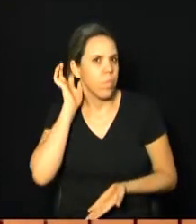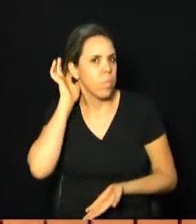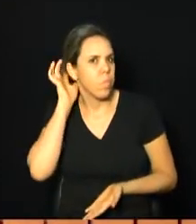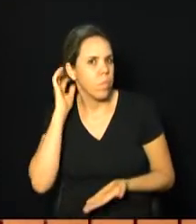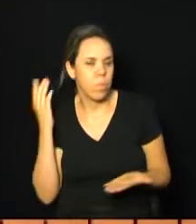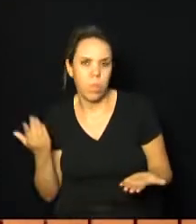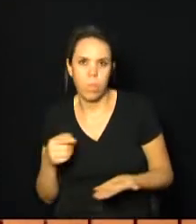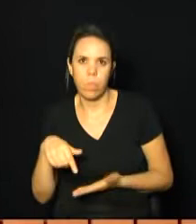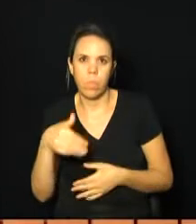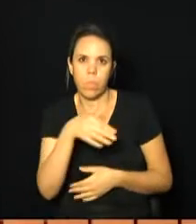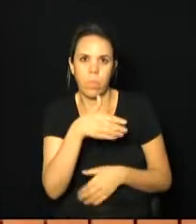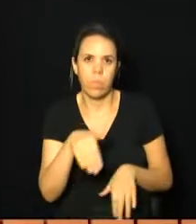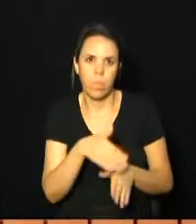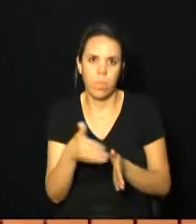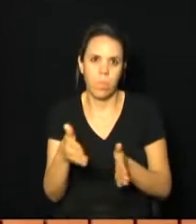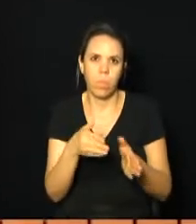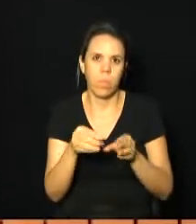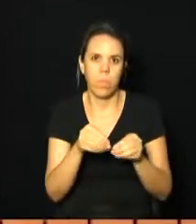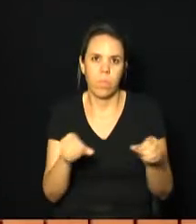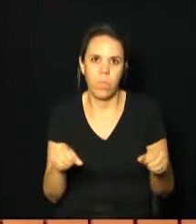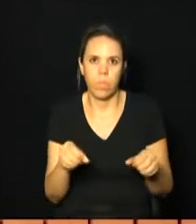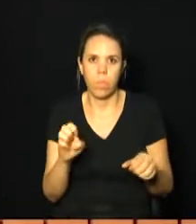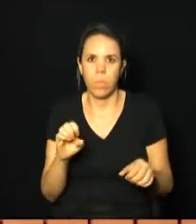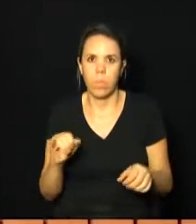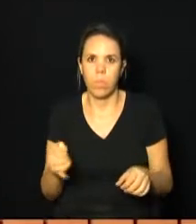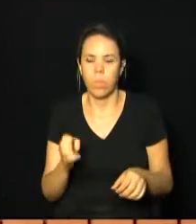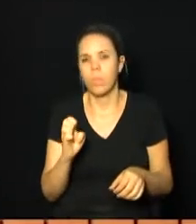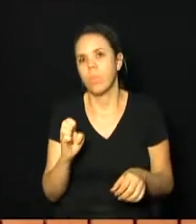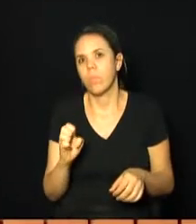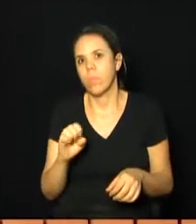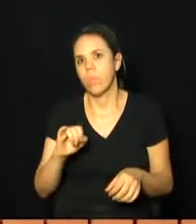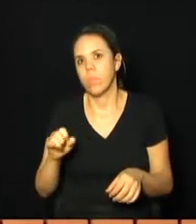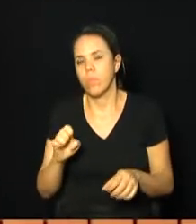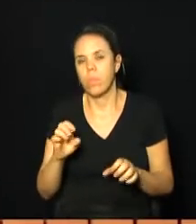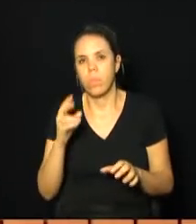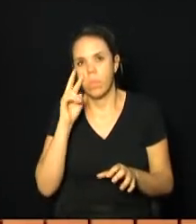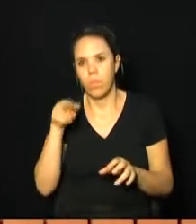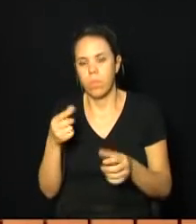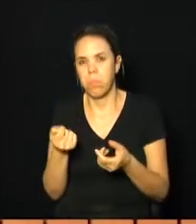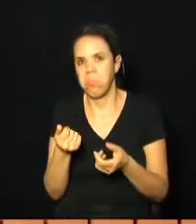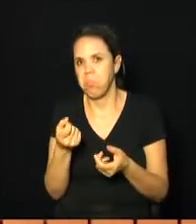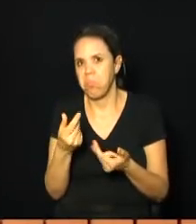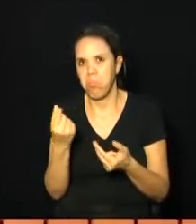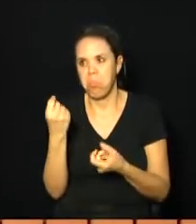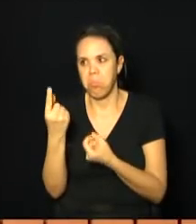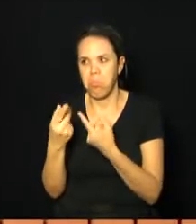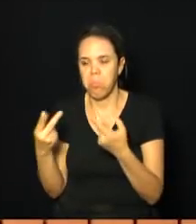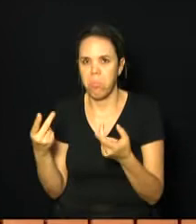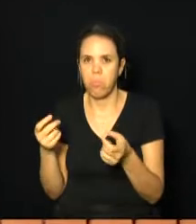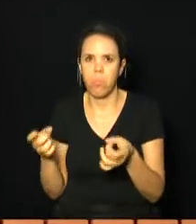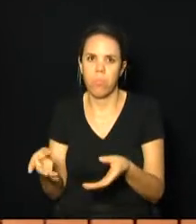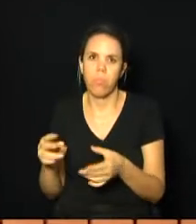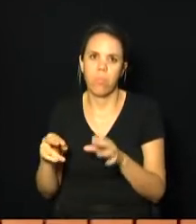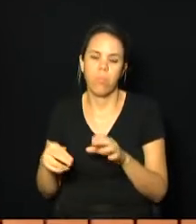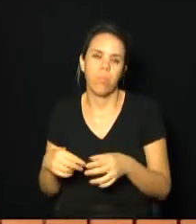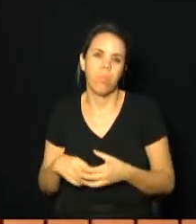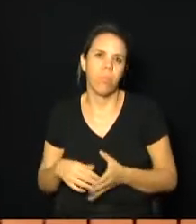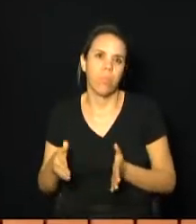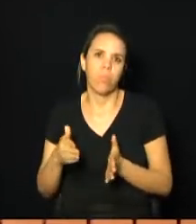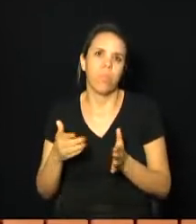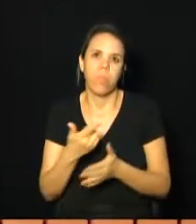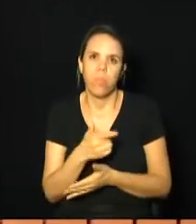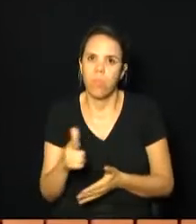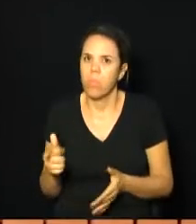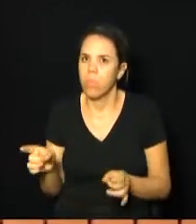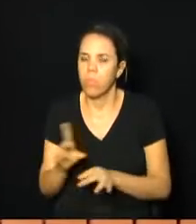Hoje, se você andar nas estradas de terra de Joaquim, você vai ver muito pouca coisa jogada nas estradas, né? Mas